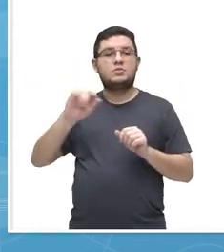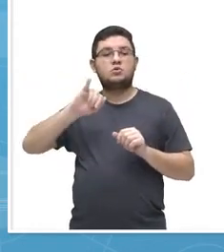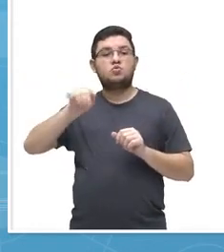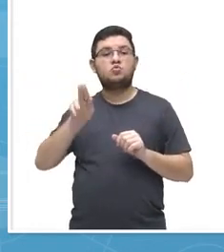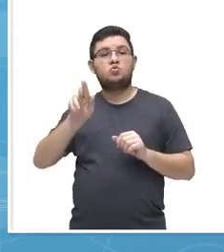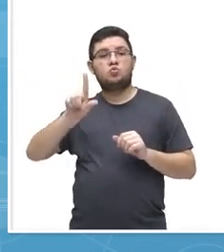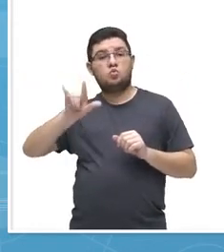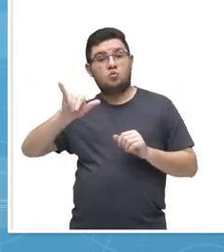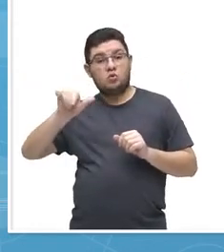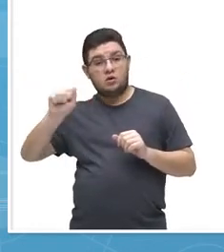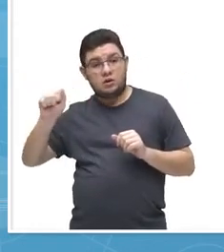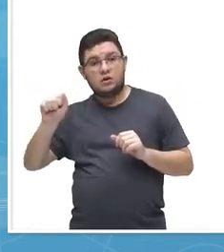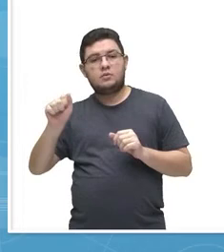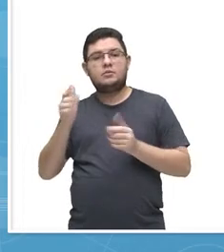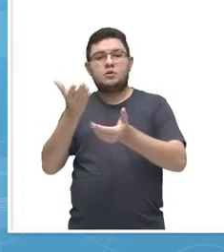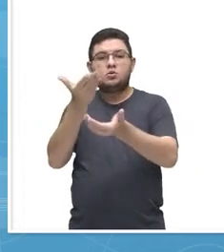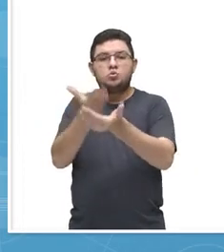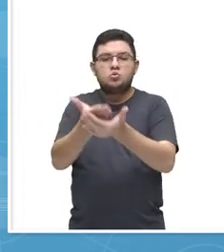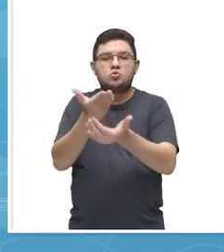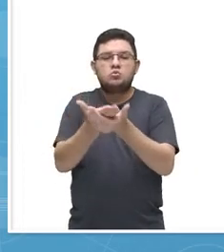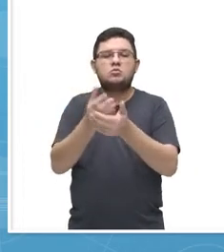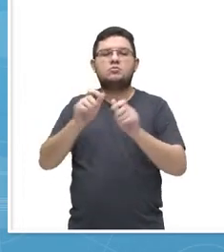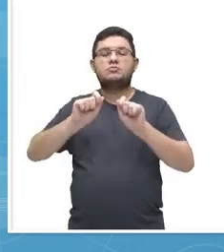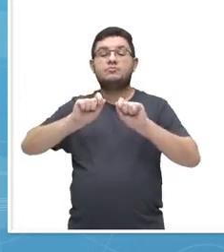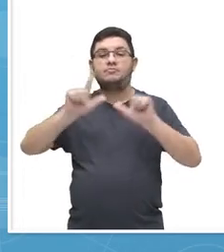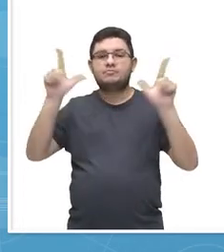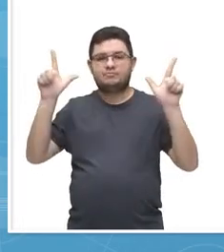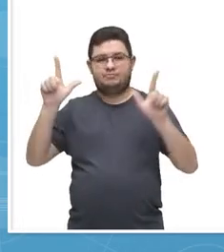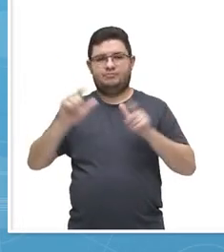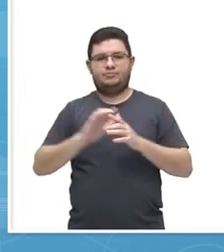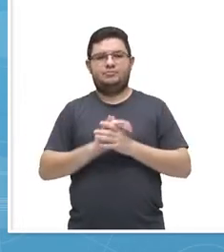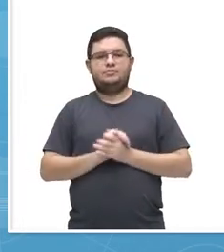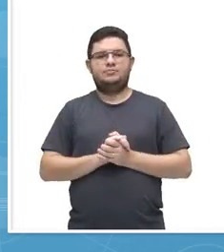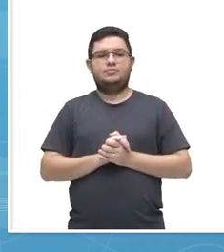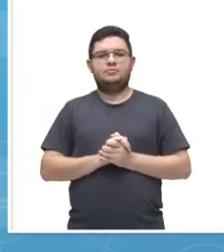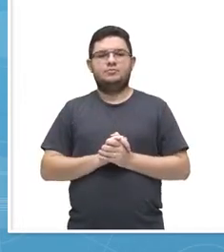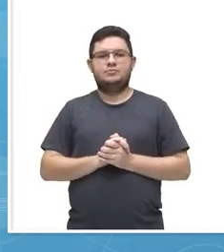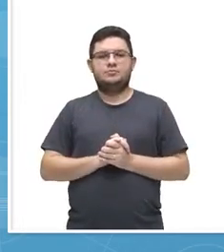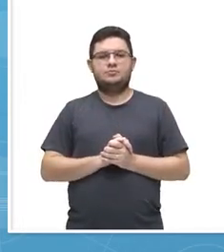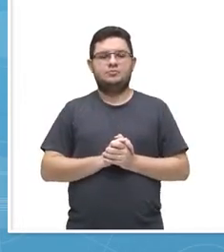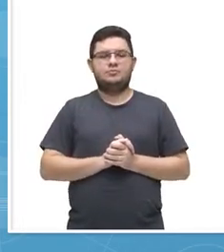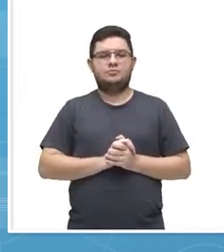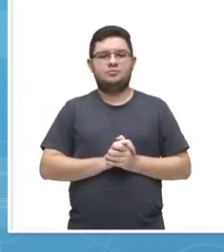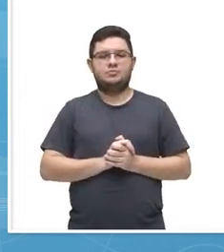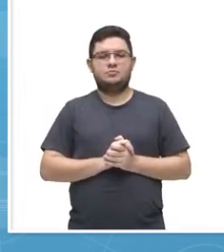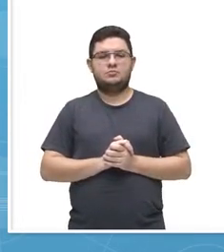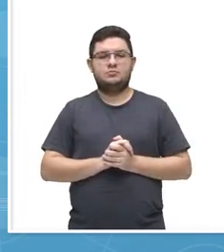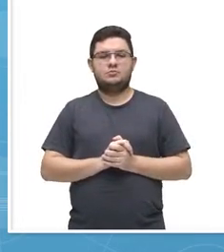Julia estuda de manhã, né? Julia estuda pela parte da manhã. Então,